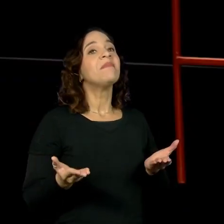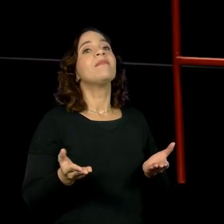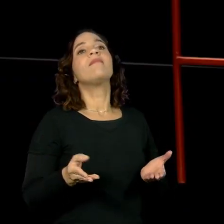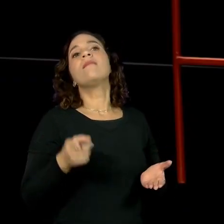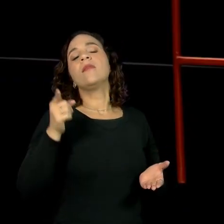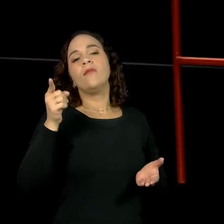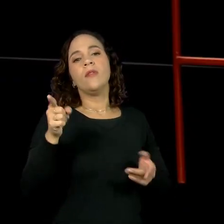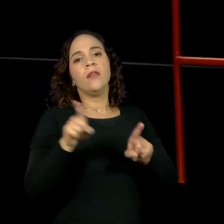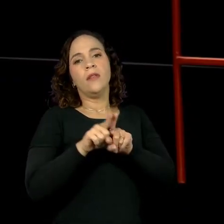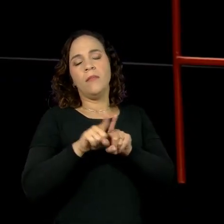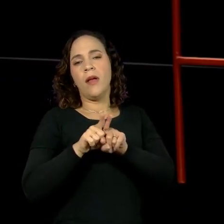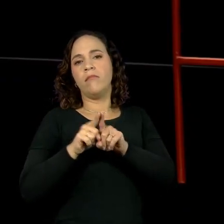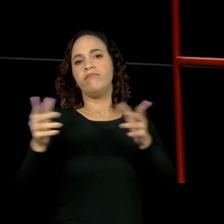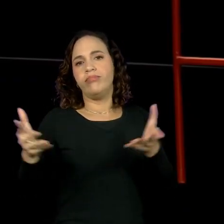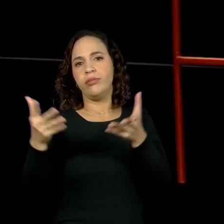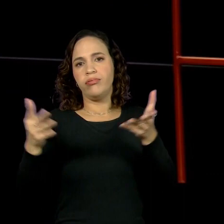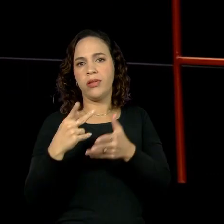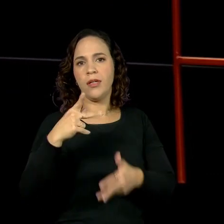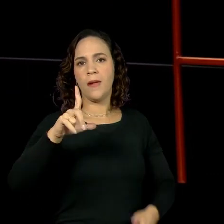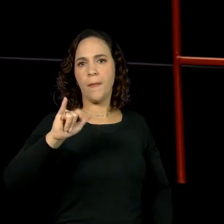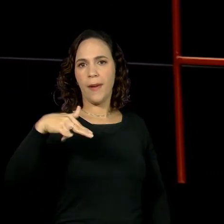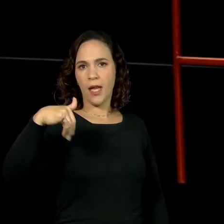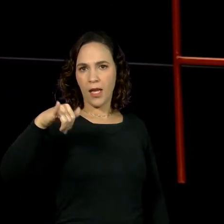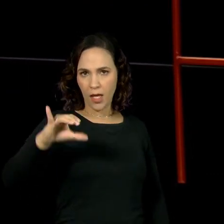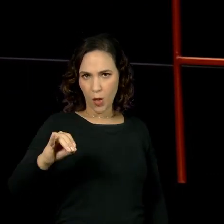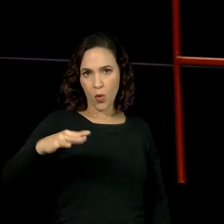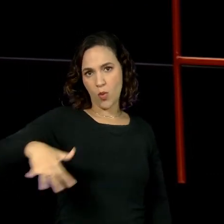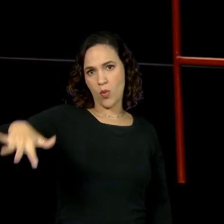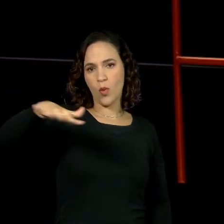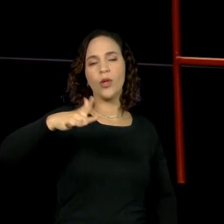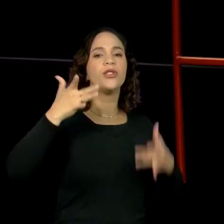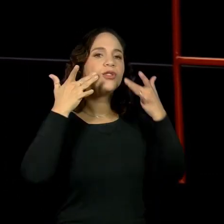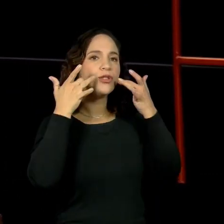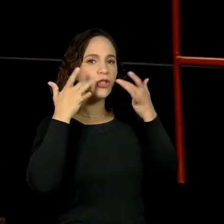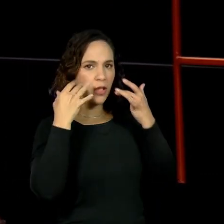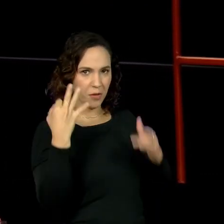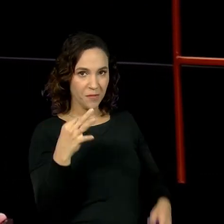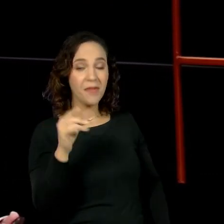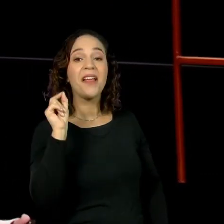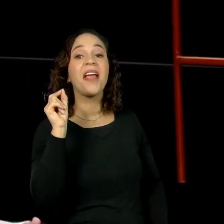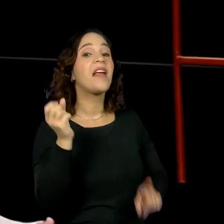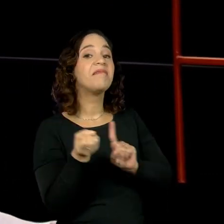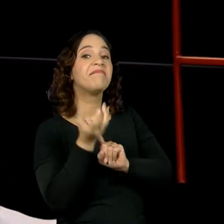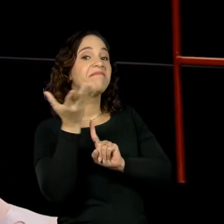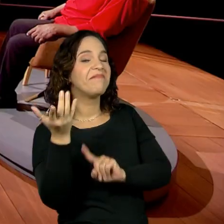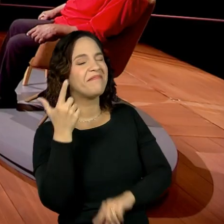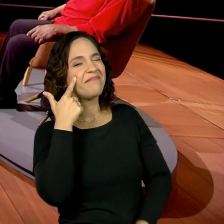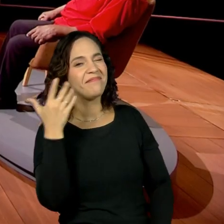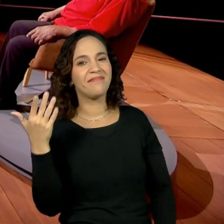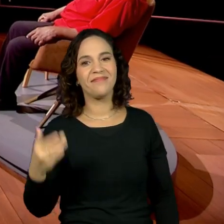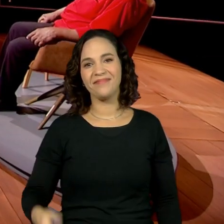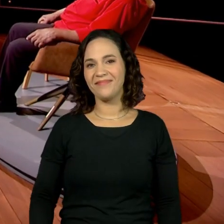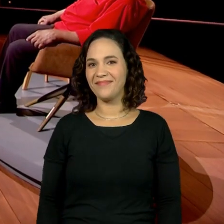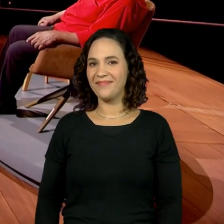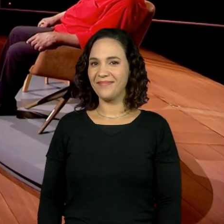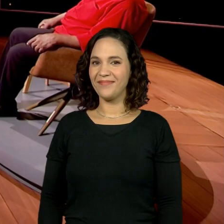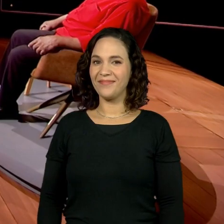pelas mãos do Plínio Marcos, acaba se envolvendo com o mundo do teatro. Olha só quem abre esse assunto para a gente.